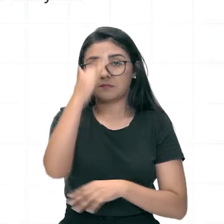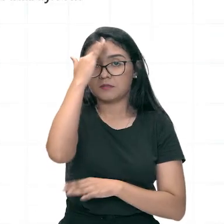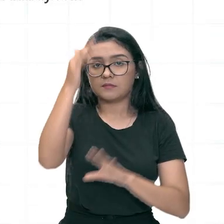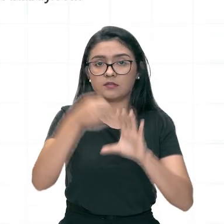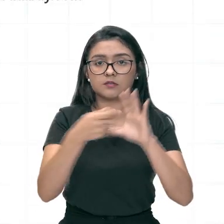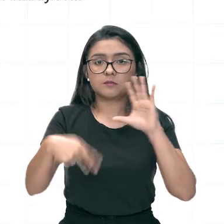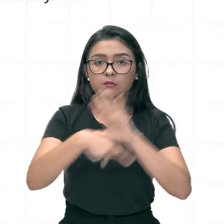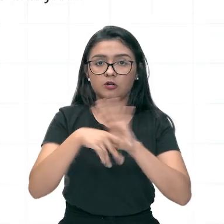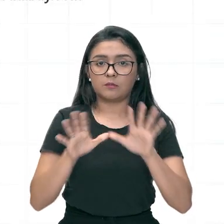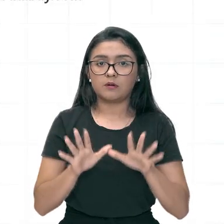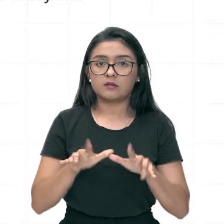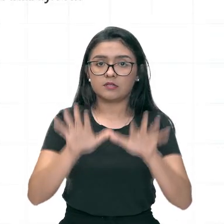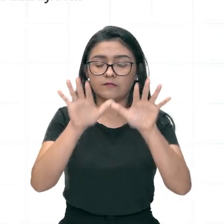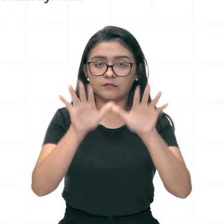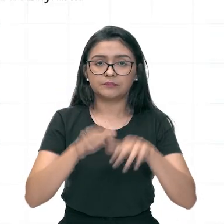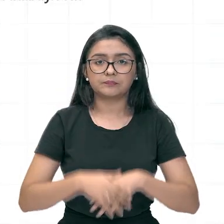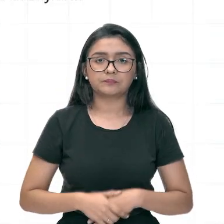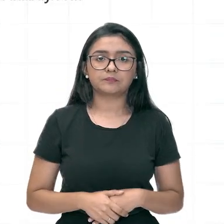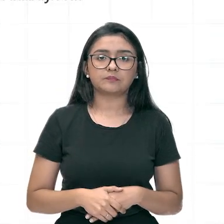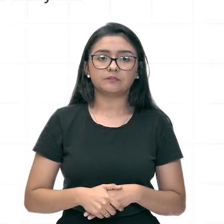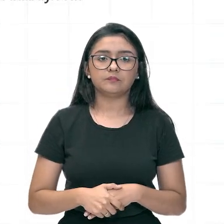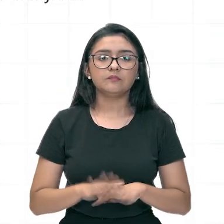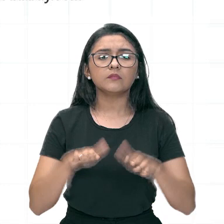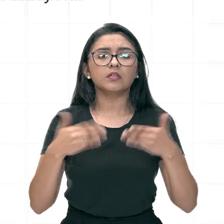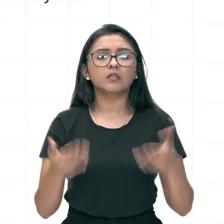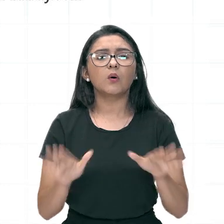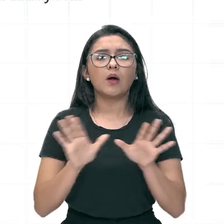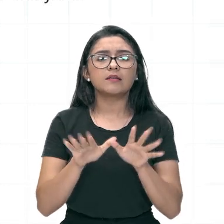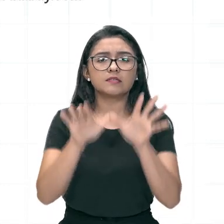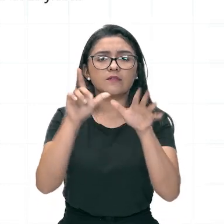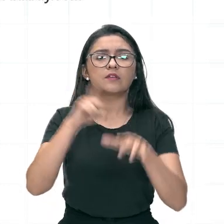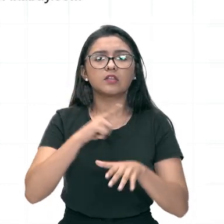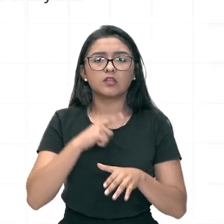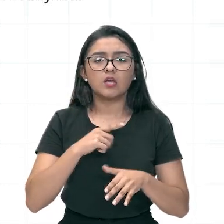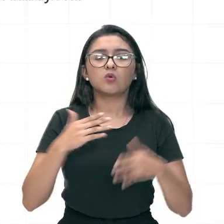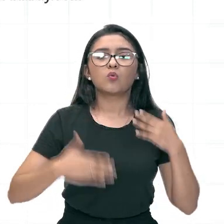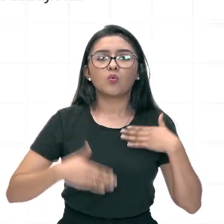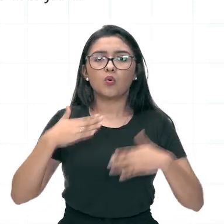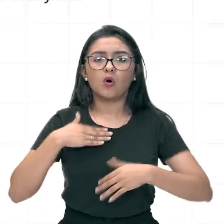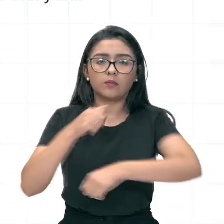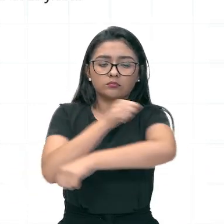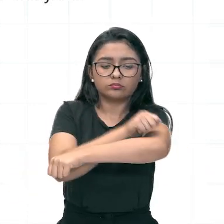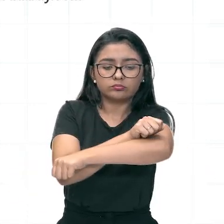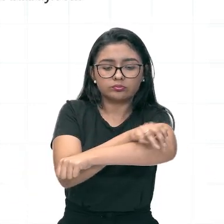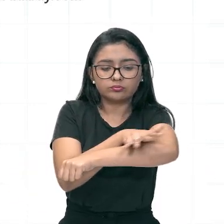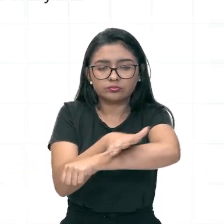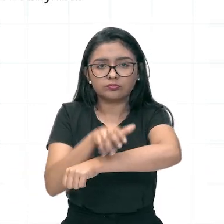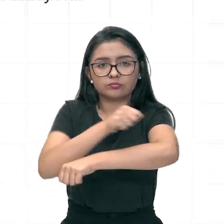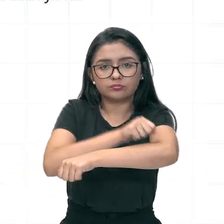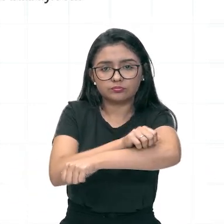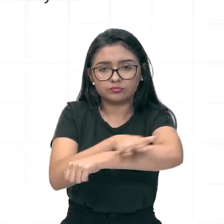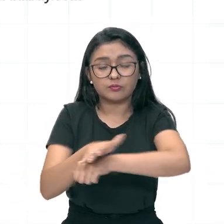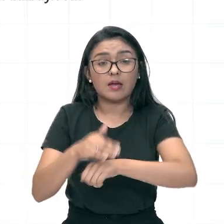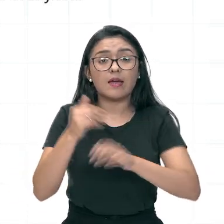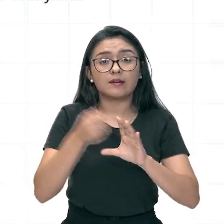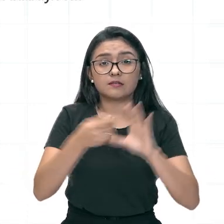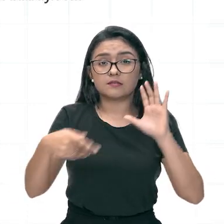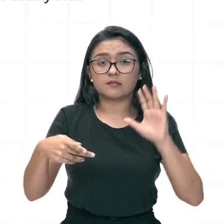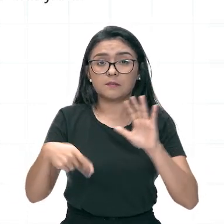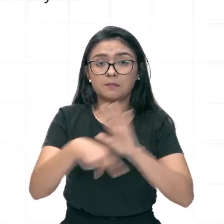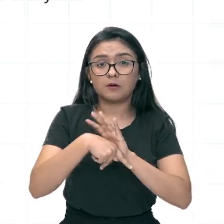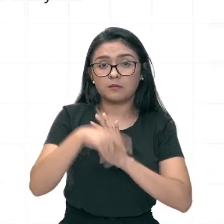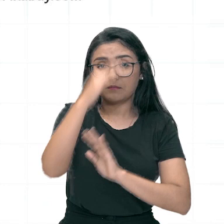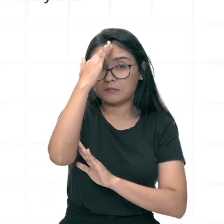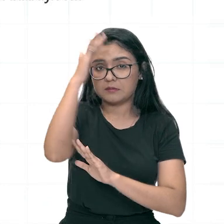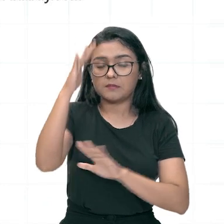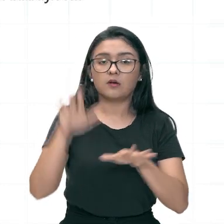principais características das aves. As aves, elas têm o corpo revestido por penas. Essa é a característica principal